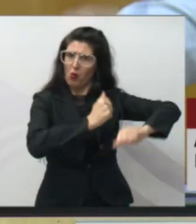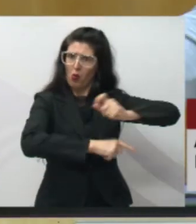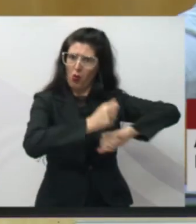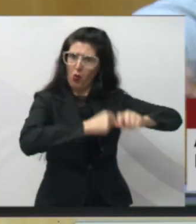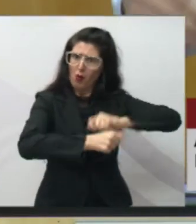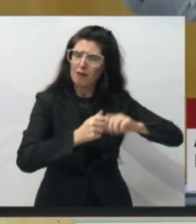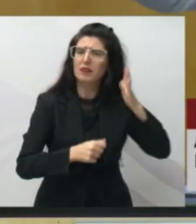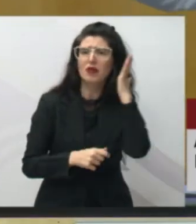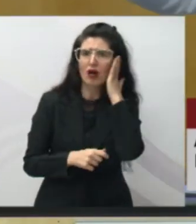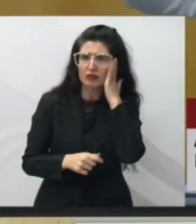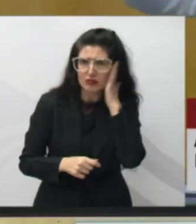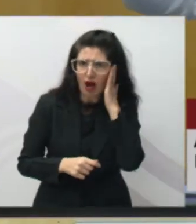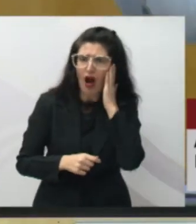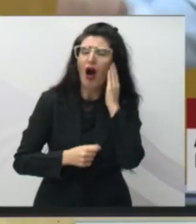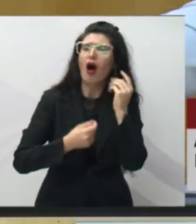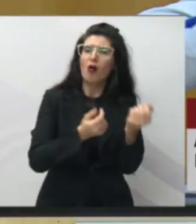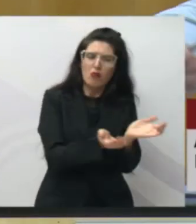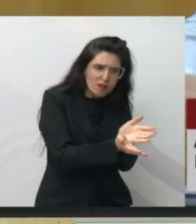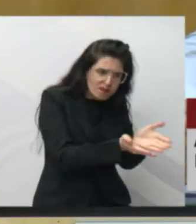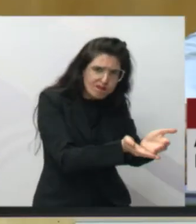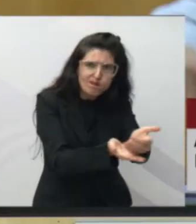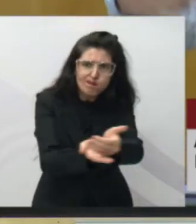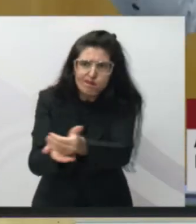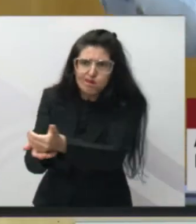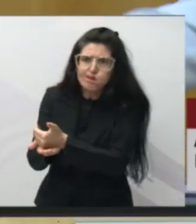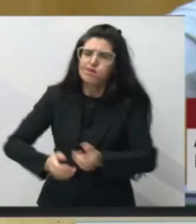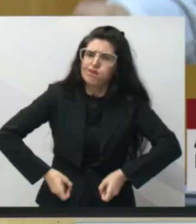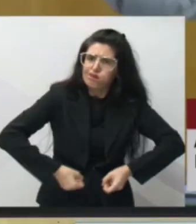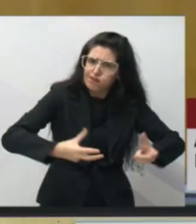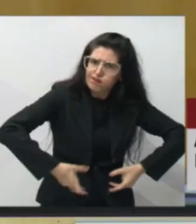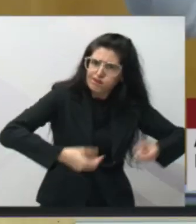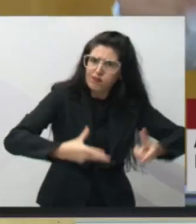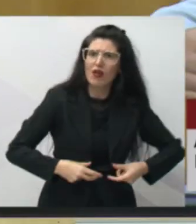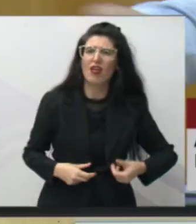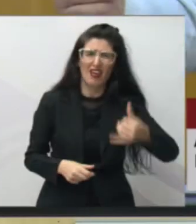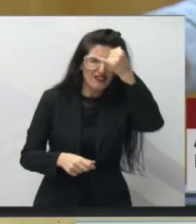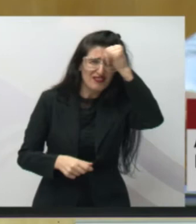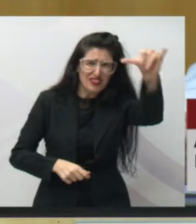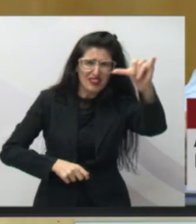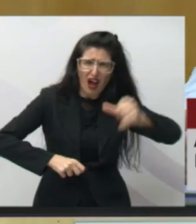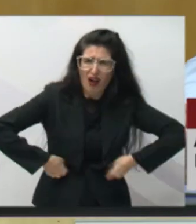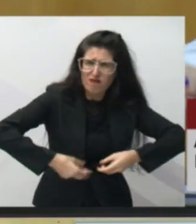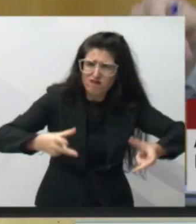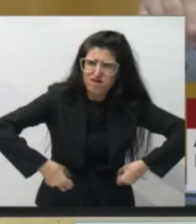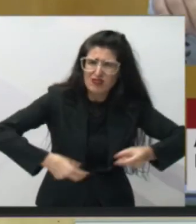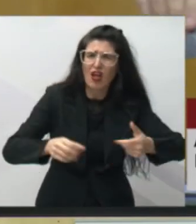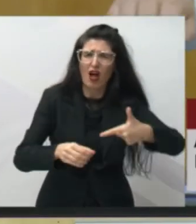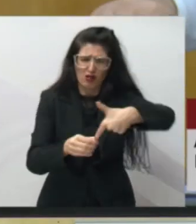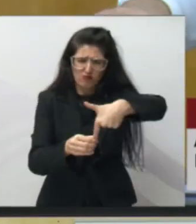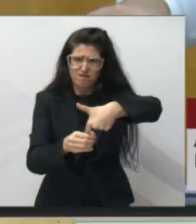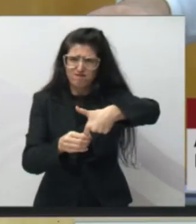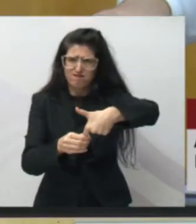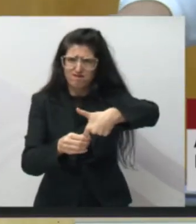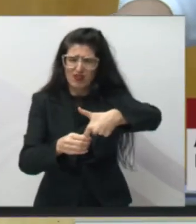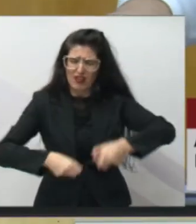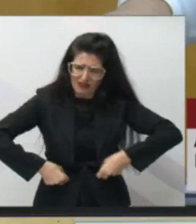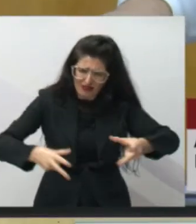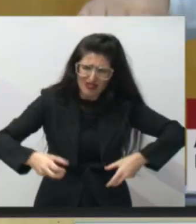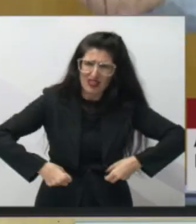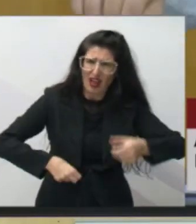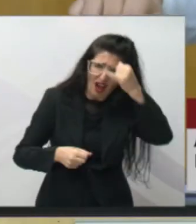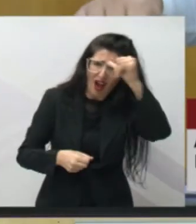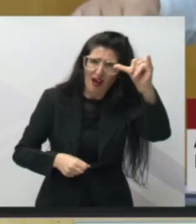em cargos, em gastos públicos, em combustível, em todas as questões. Agora, recentemente,